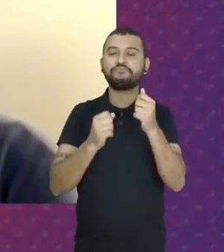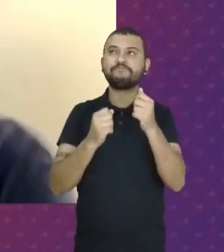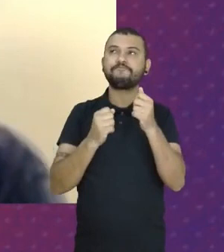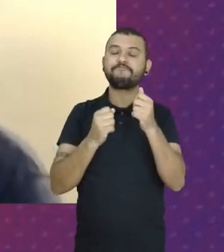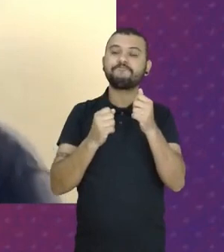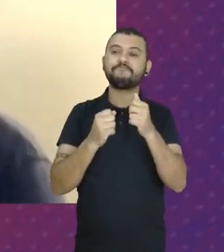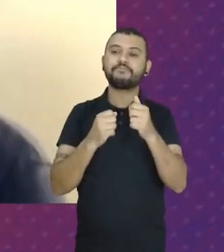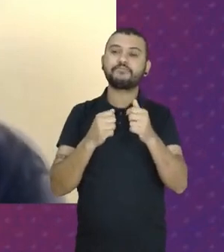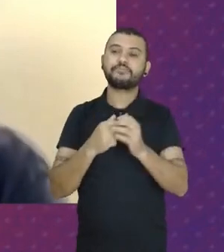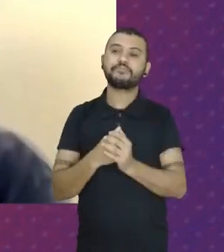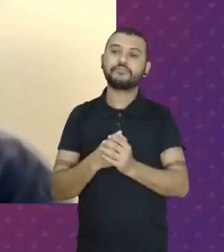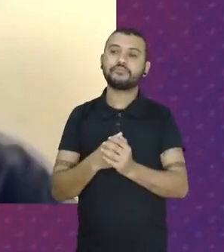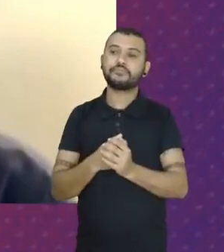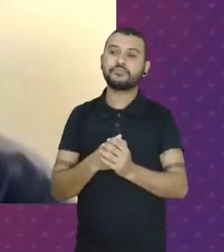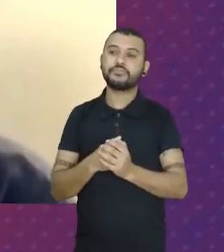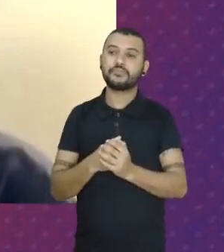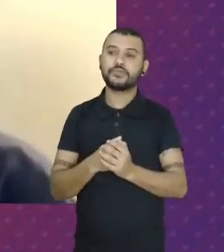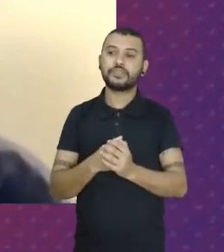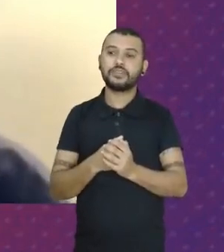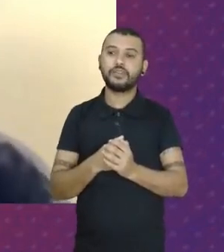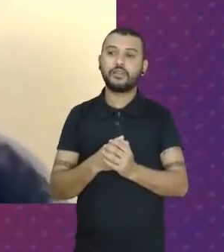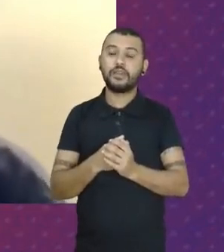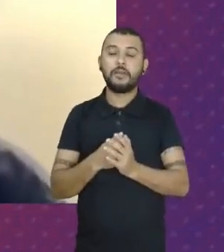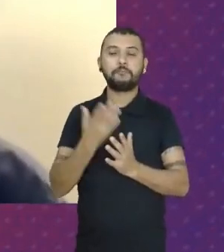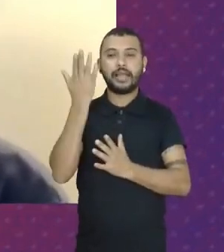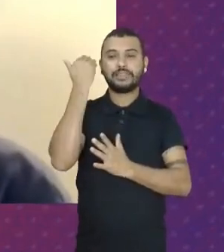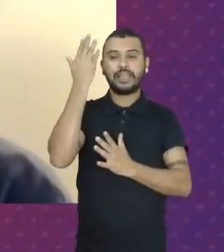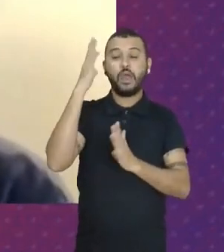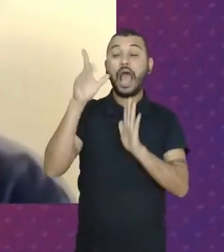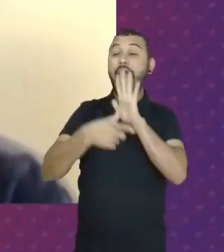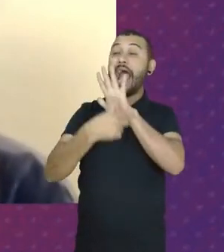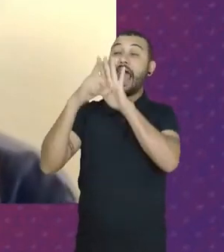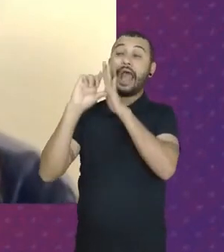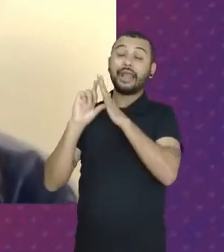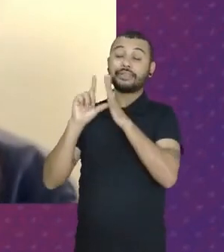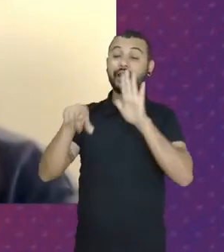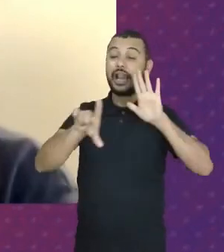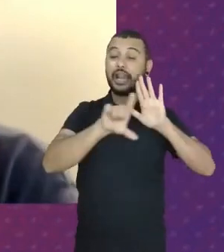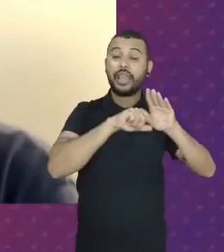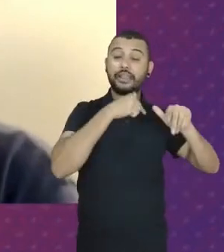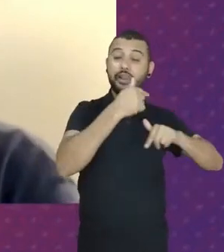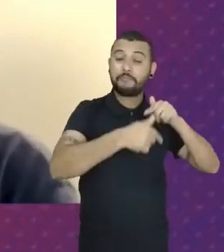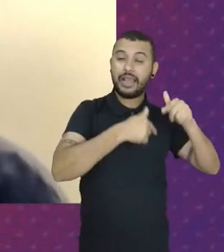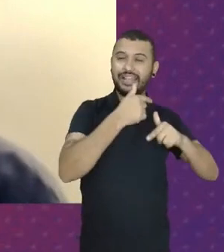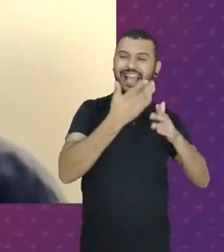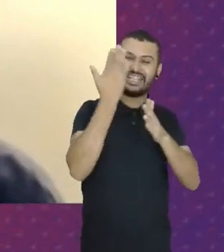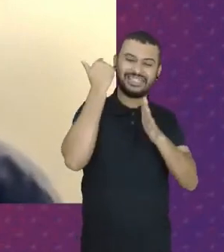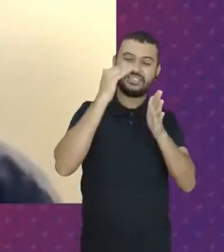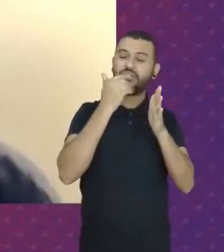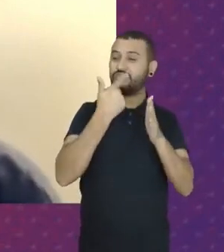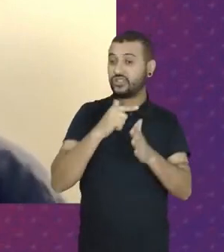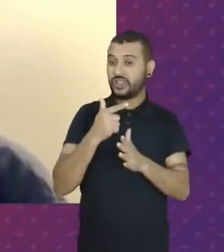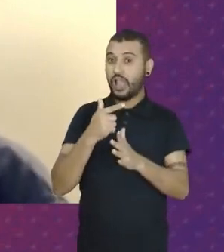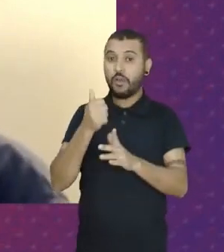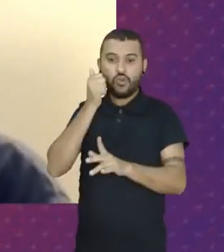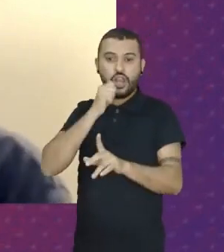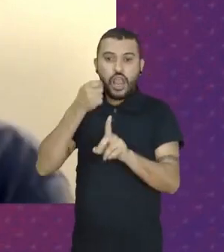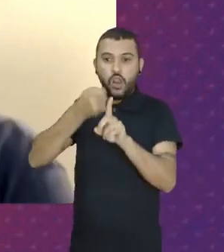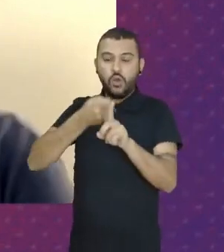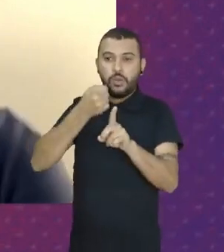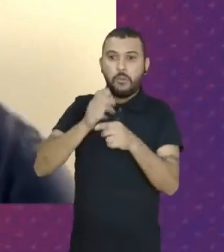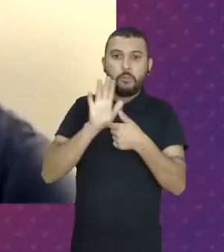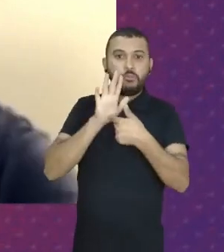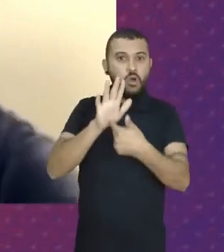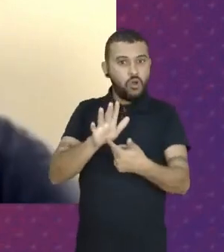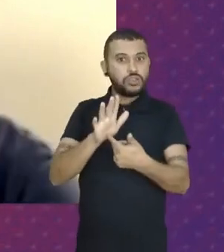período antes da consolidação das leis trabalhistas, né, da CLT, traz essa